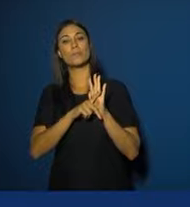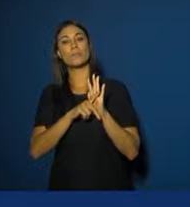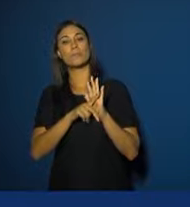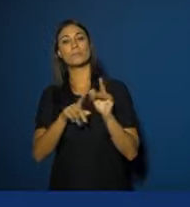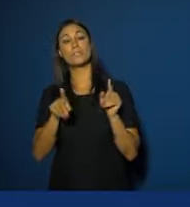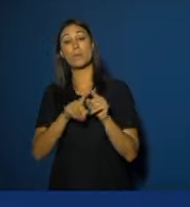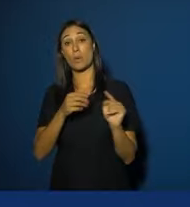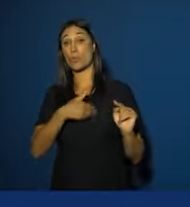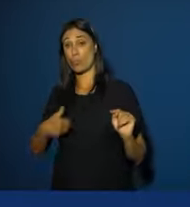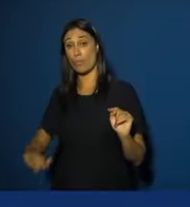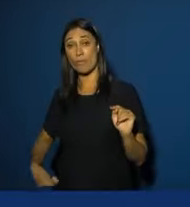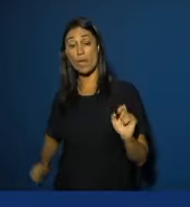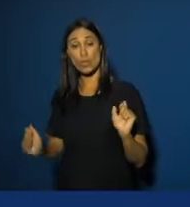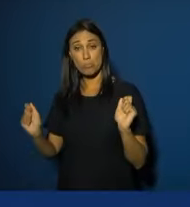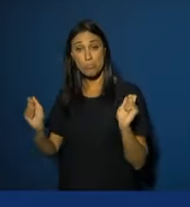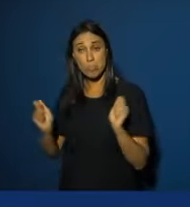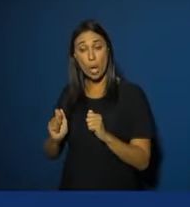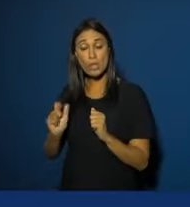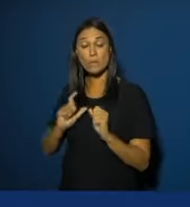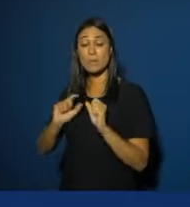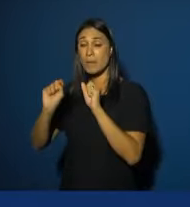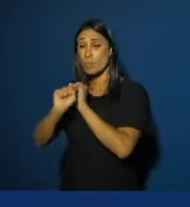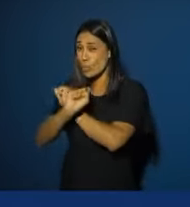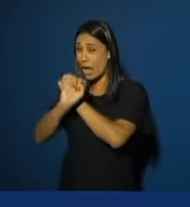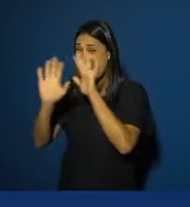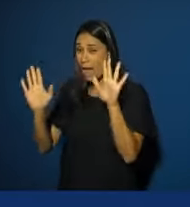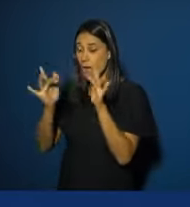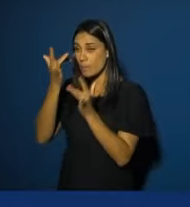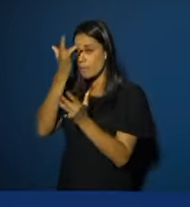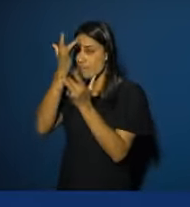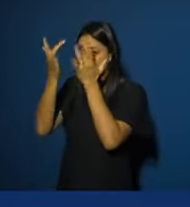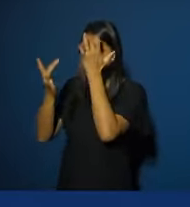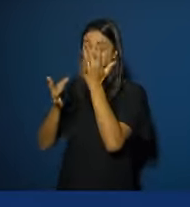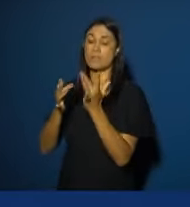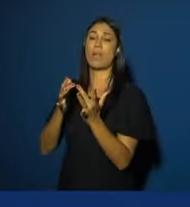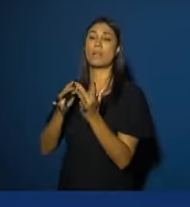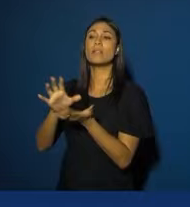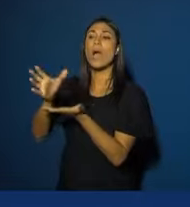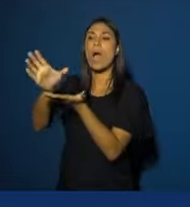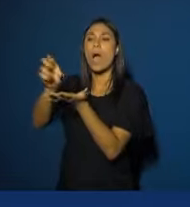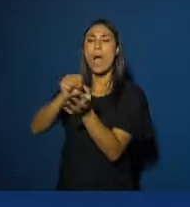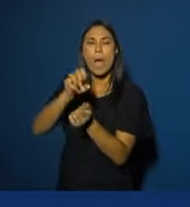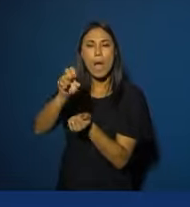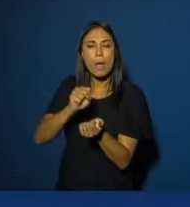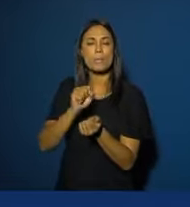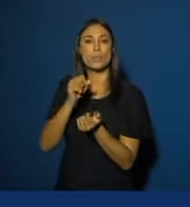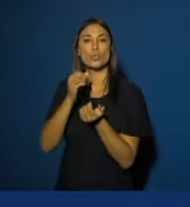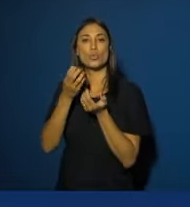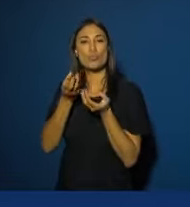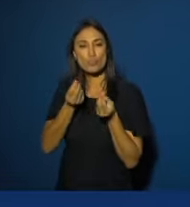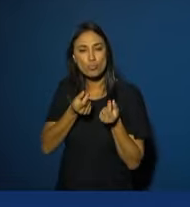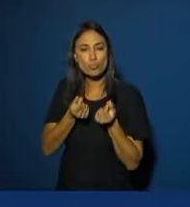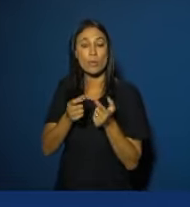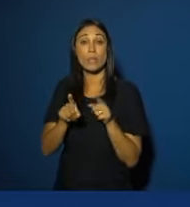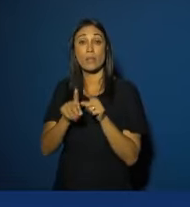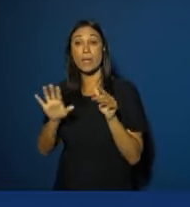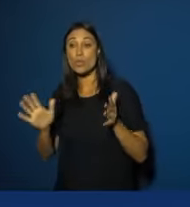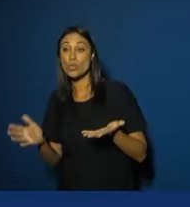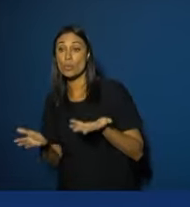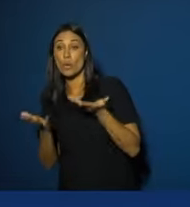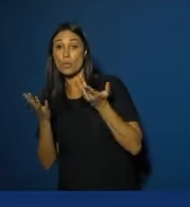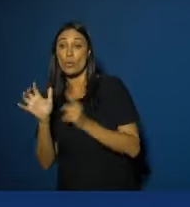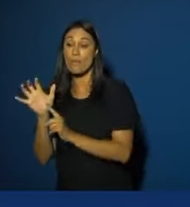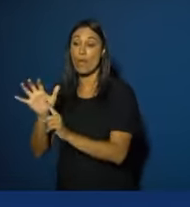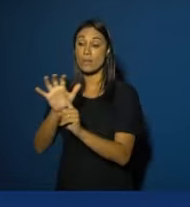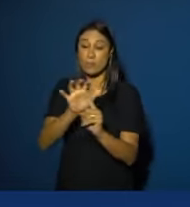o governo pode ser também, de forma transparente, facilitador da captação desses recursos, um estimulador da captação desses